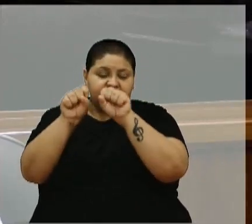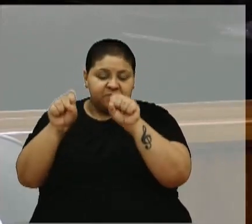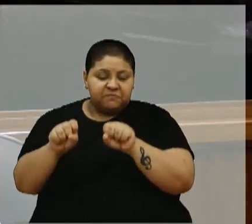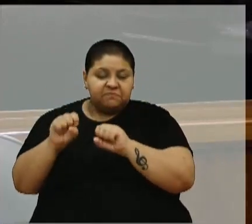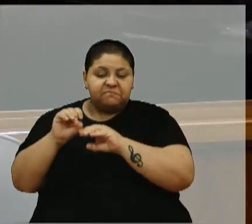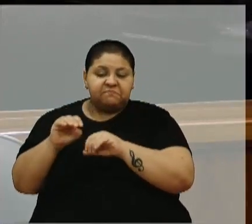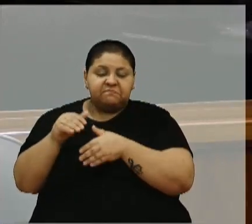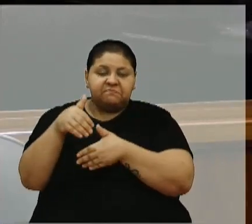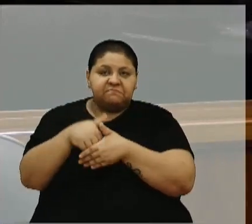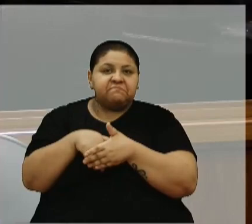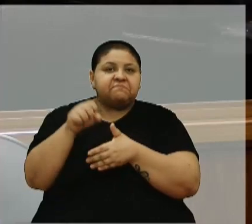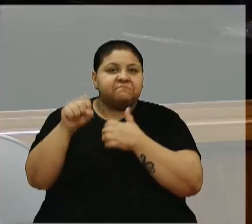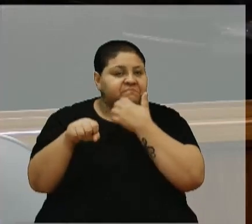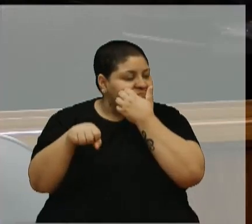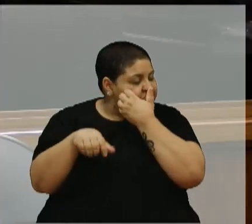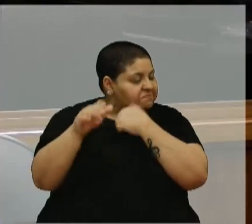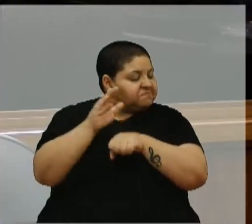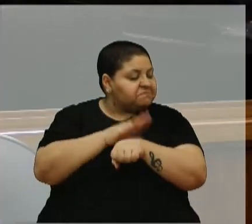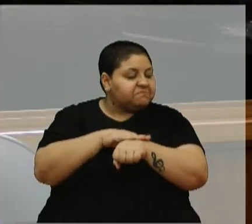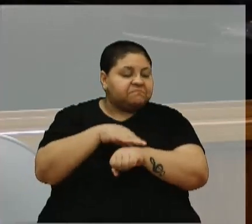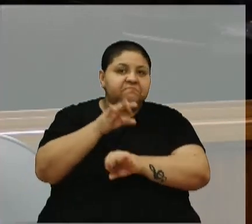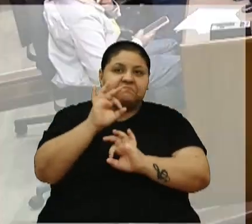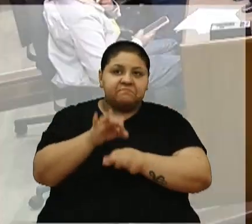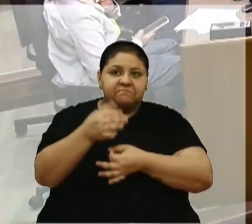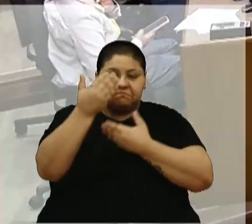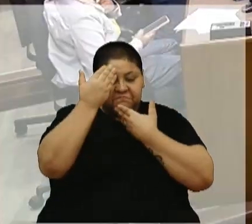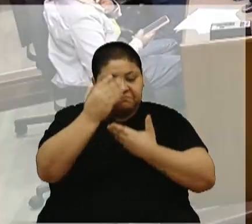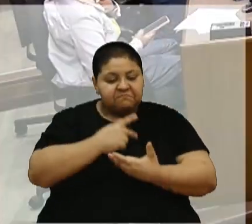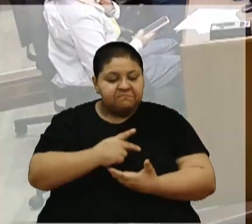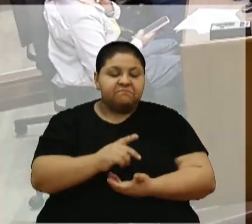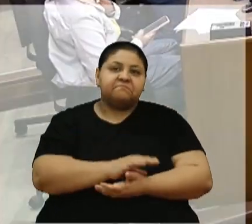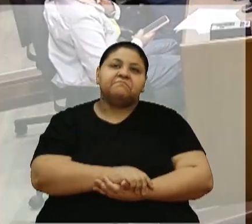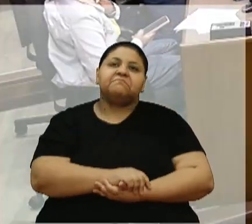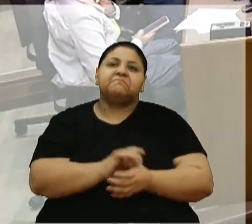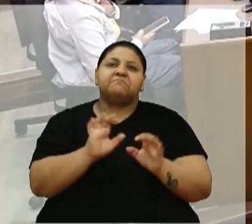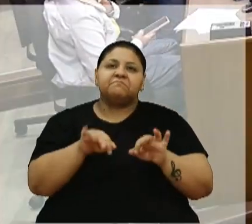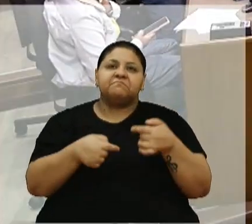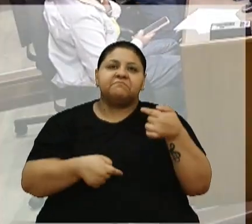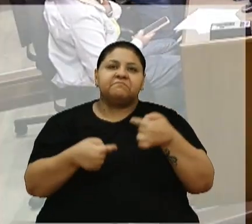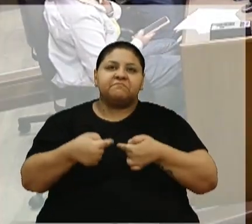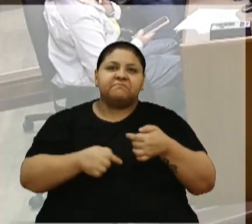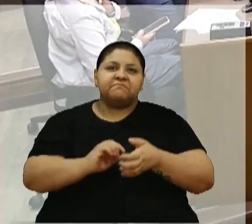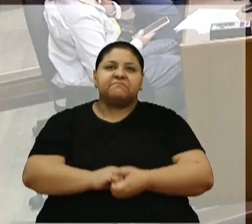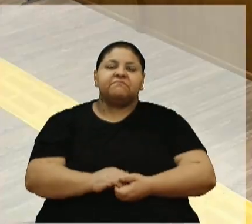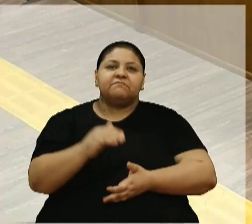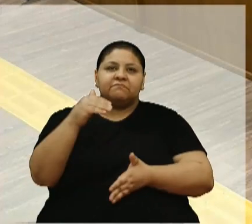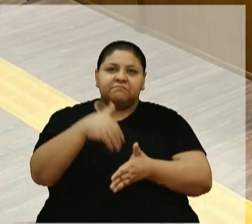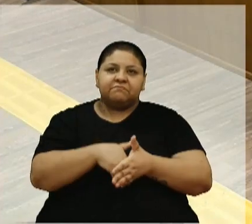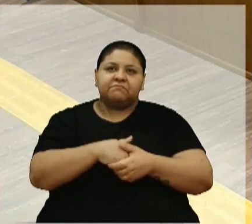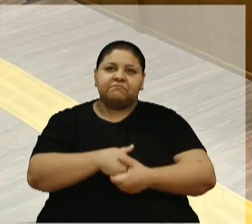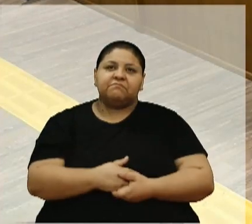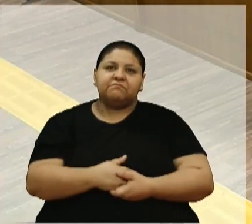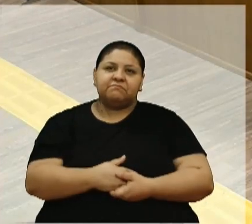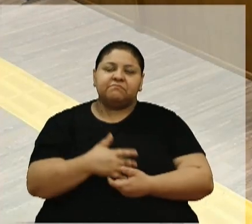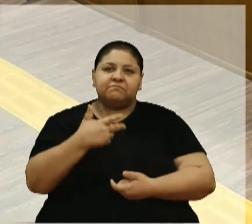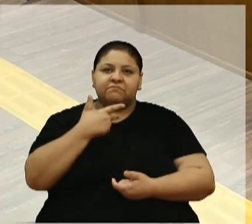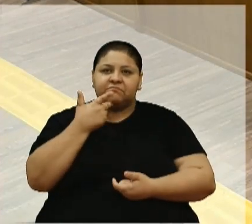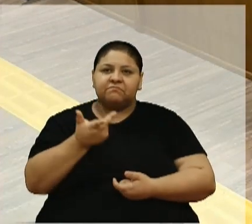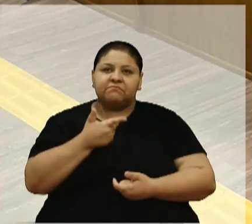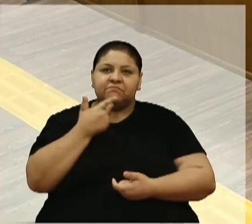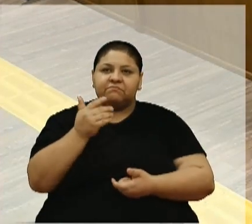Votarei favorável no momento oportuno. Obrigado, presidente. Encerrada a discussão, em votação. Para declarar o voto, presidente.